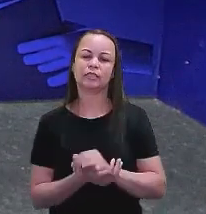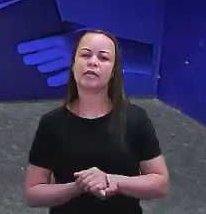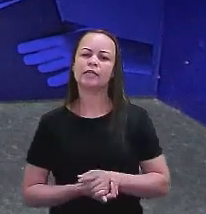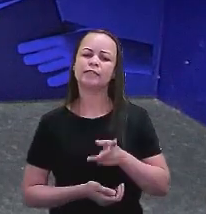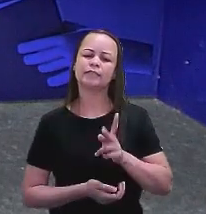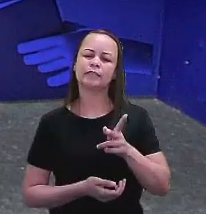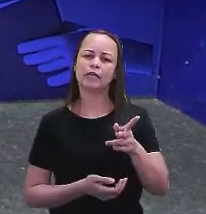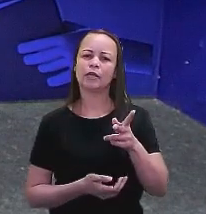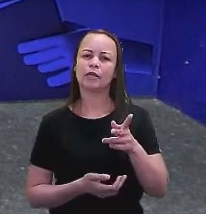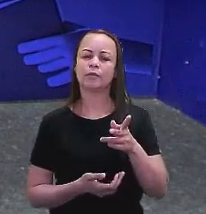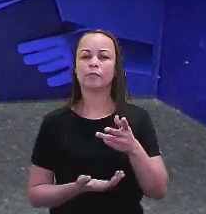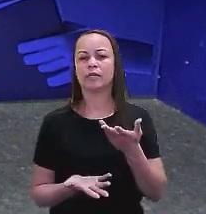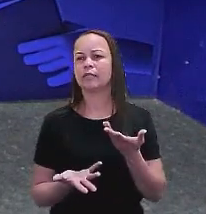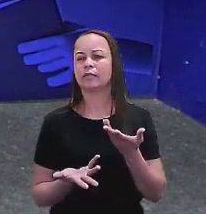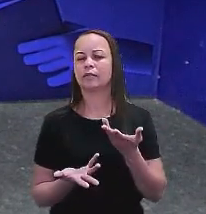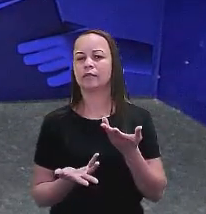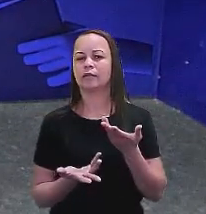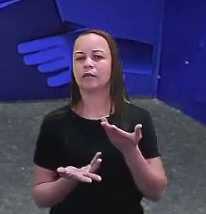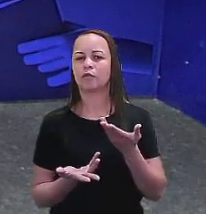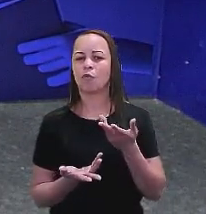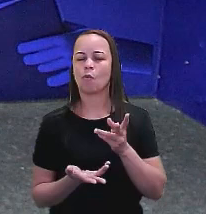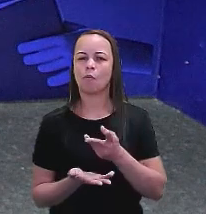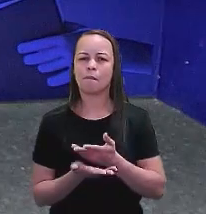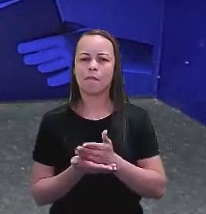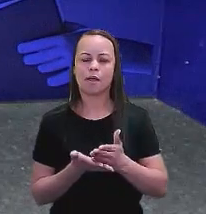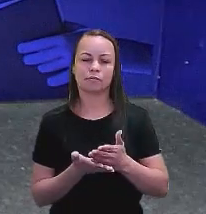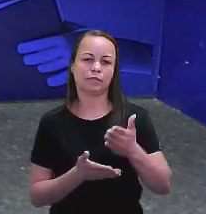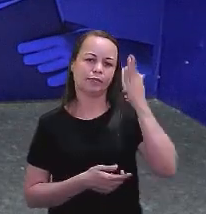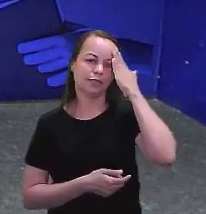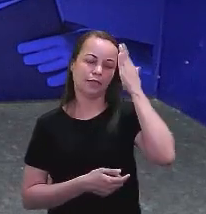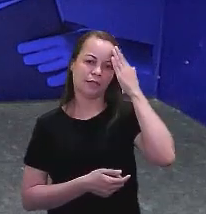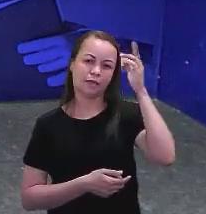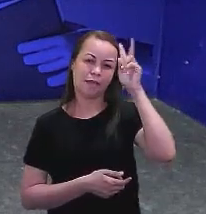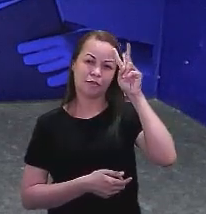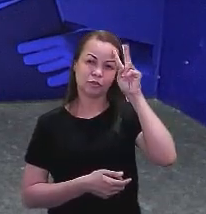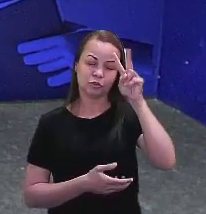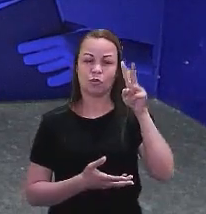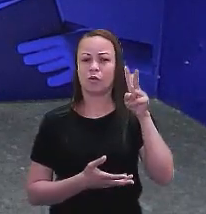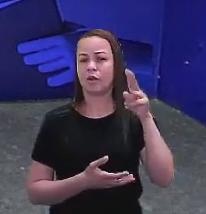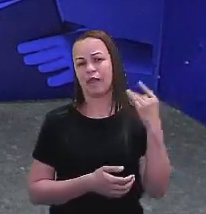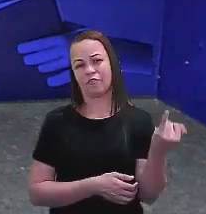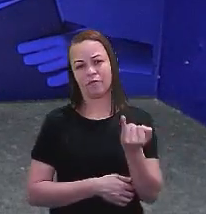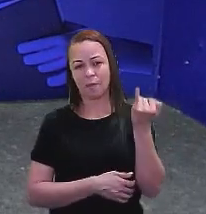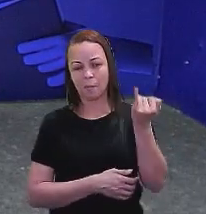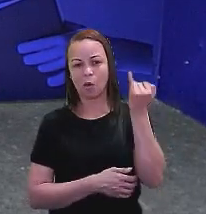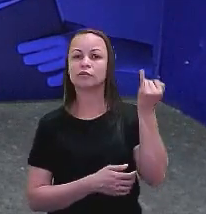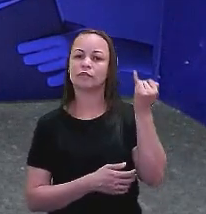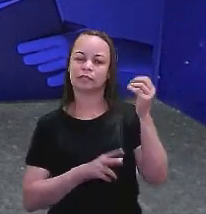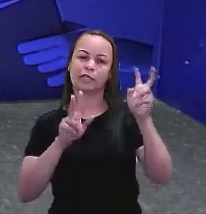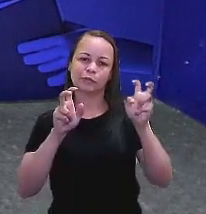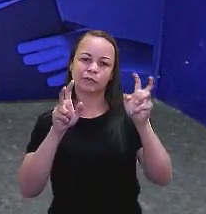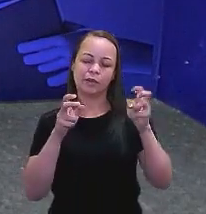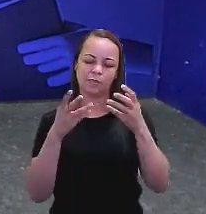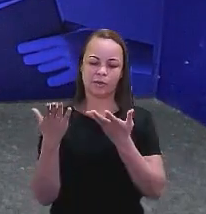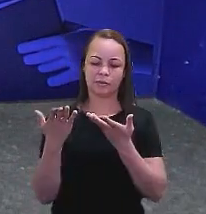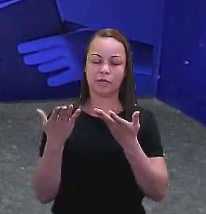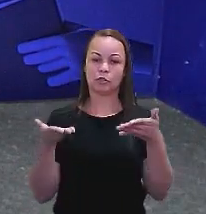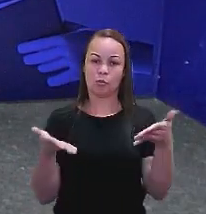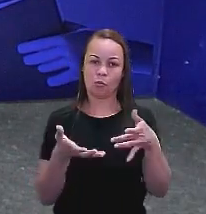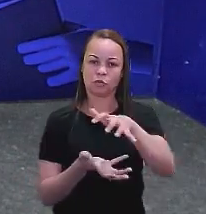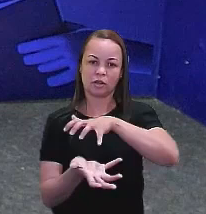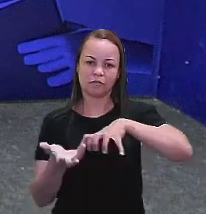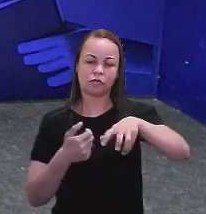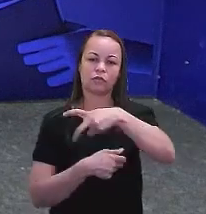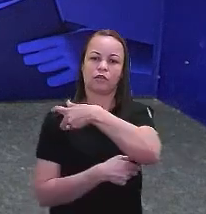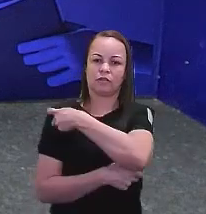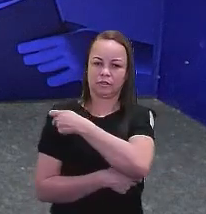gente começa a compreender melhor a história, a gente começa a ver a importância dos fatos. Então, a gente conheceu hoje a revolta da vacina